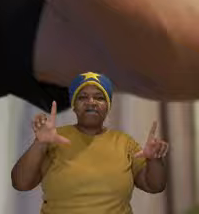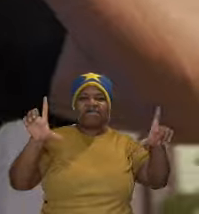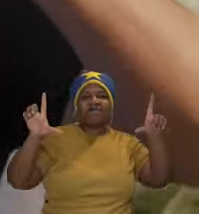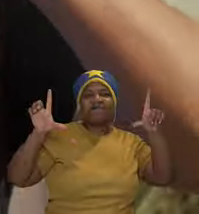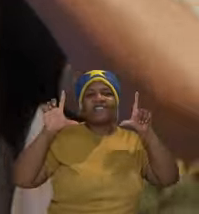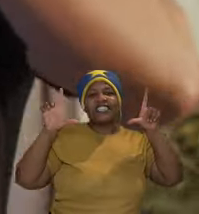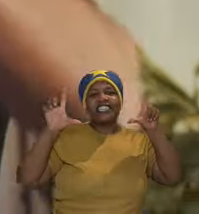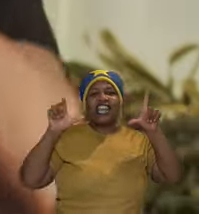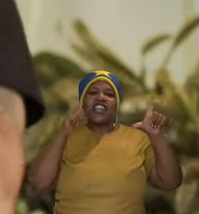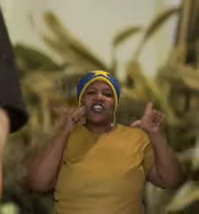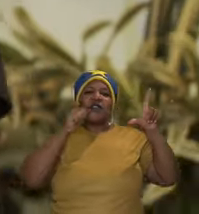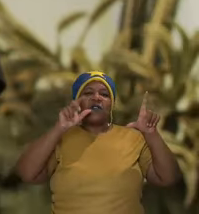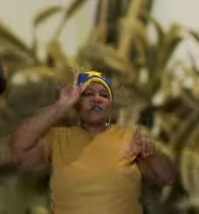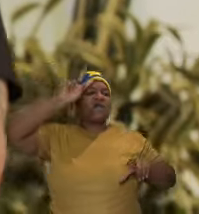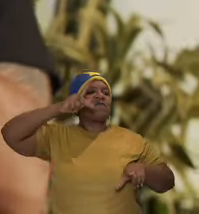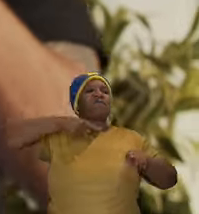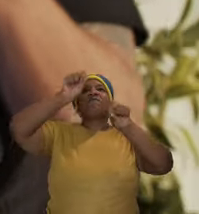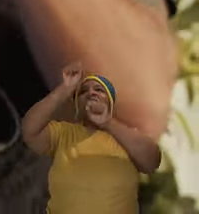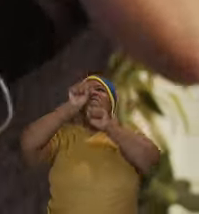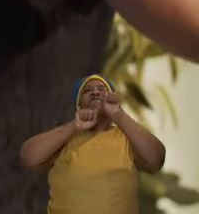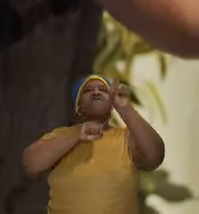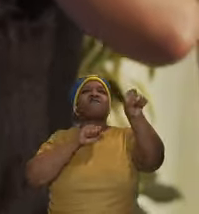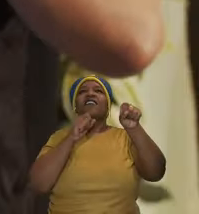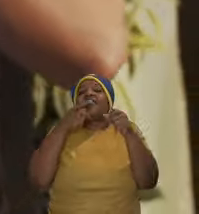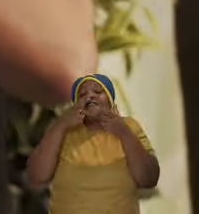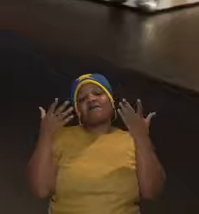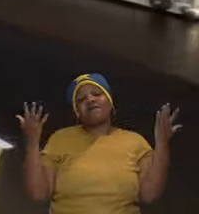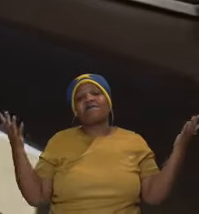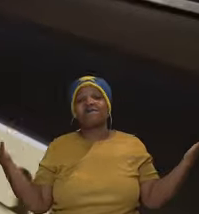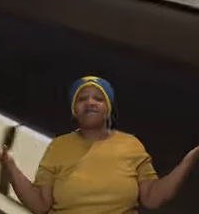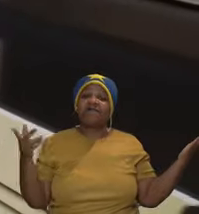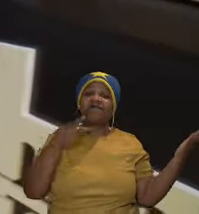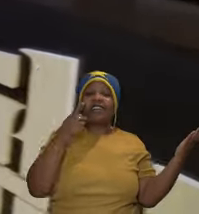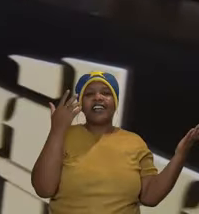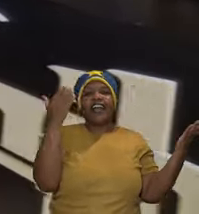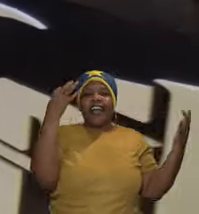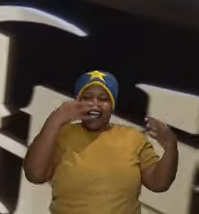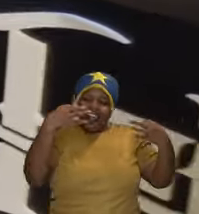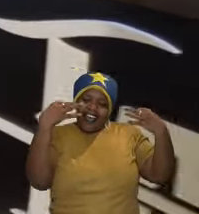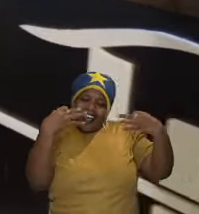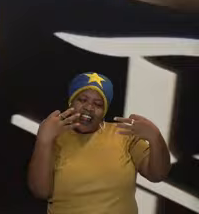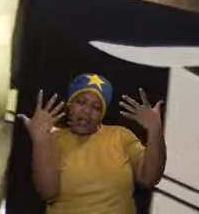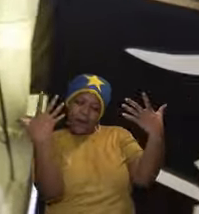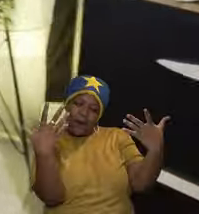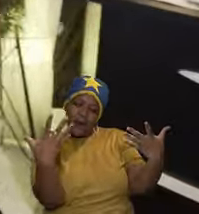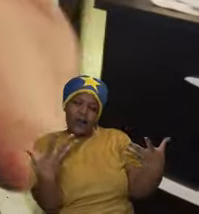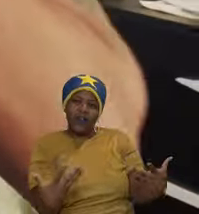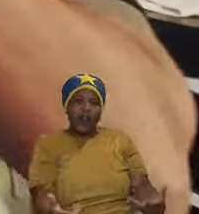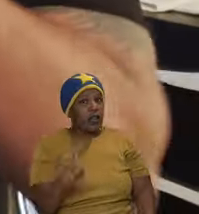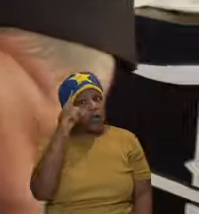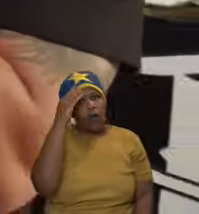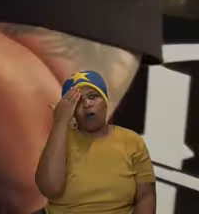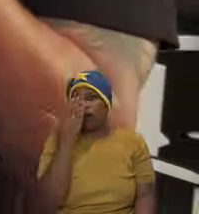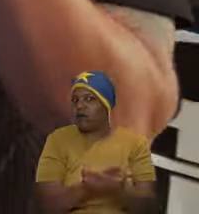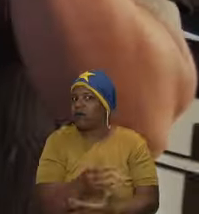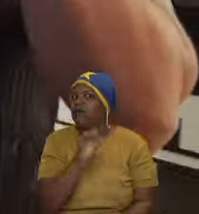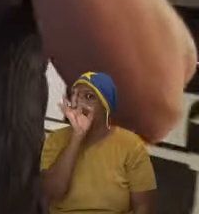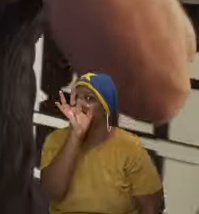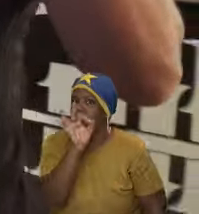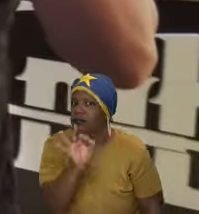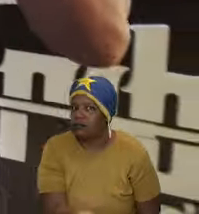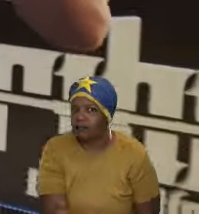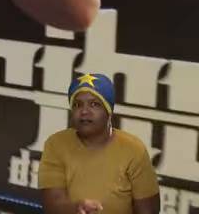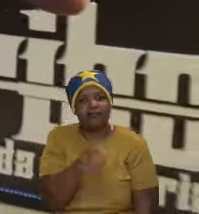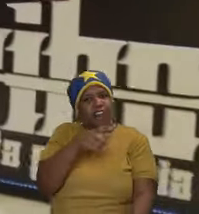garota suicida. Que ela é um mix de marihuana com mamacita. Só não desacredita que